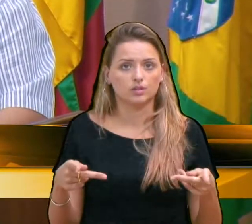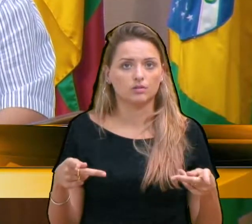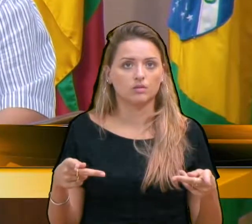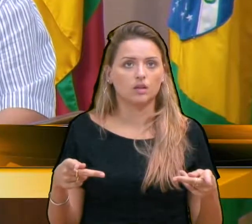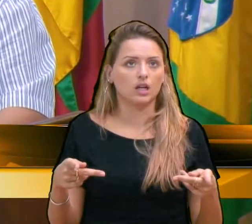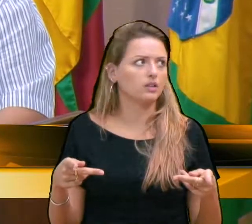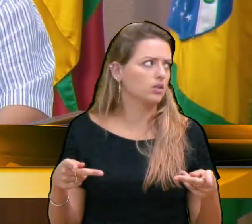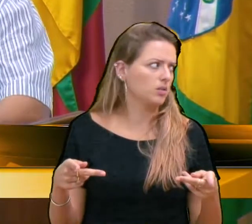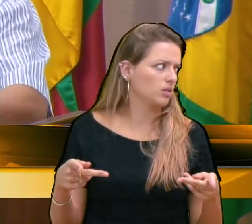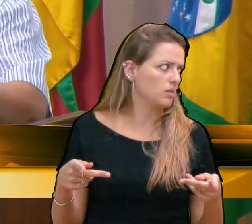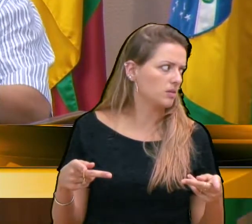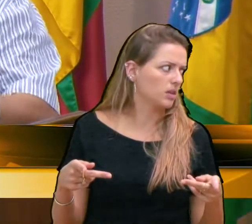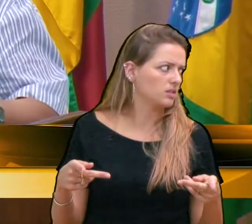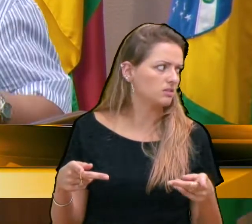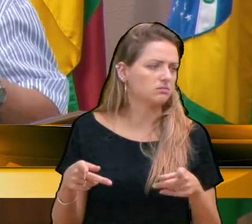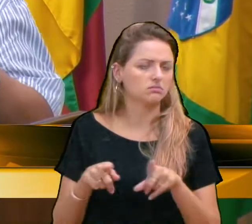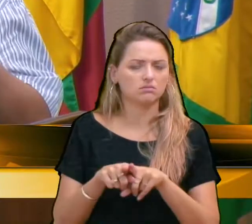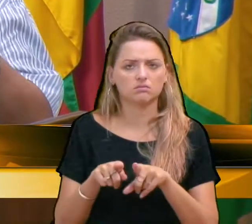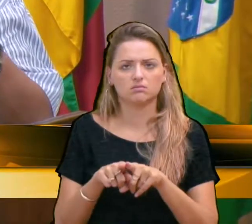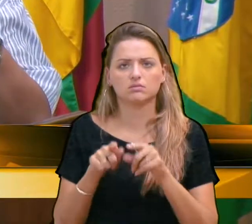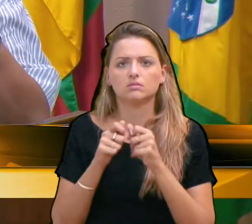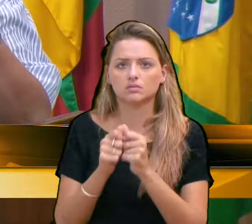de gabinete, dizendo que vão